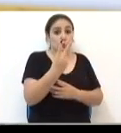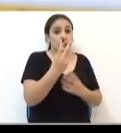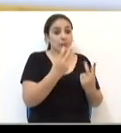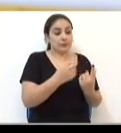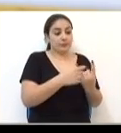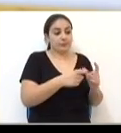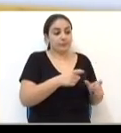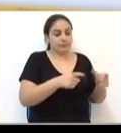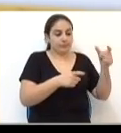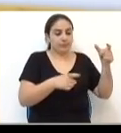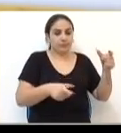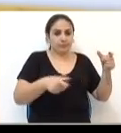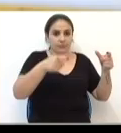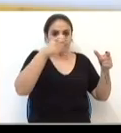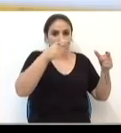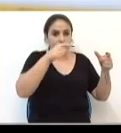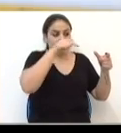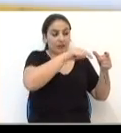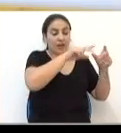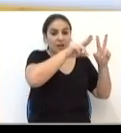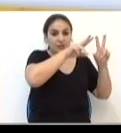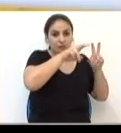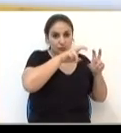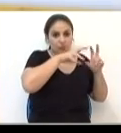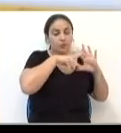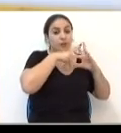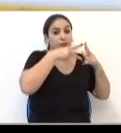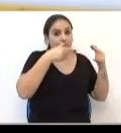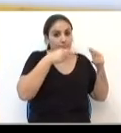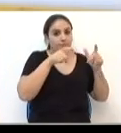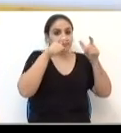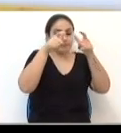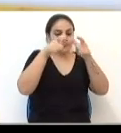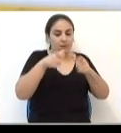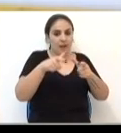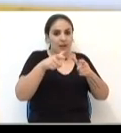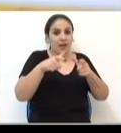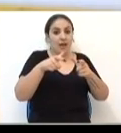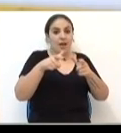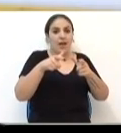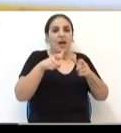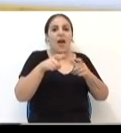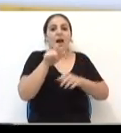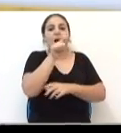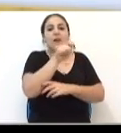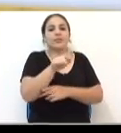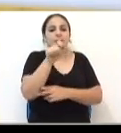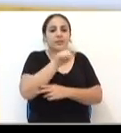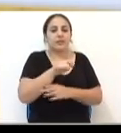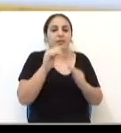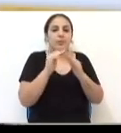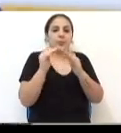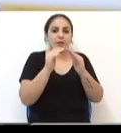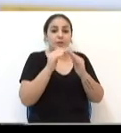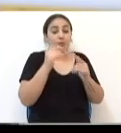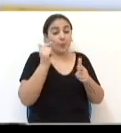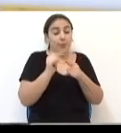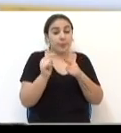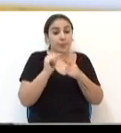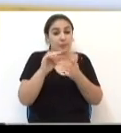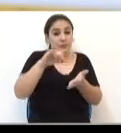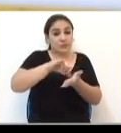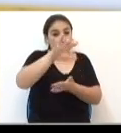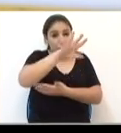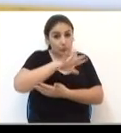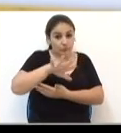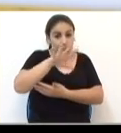2 pilares, o pilar da causa animal e o pilar da associação de moradores, que é o problema do centro